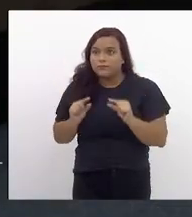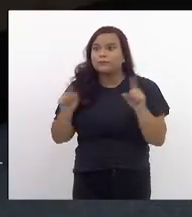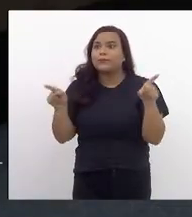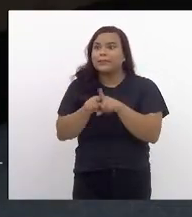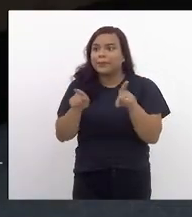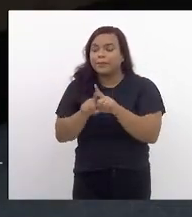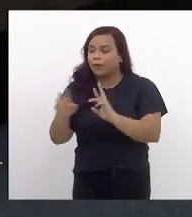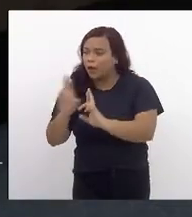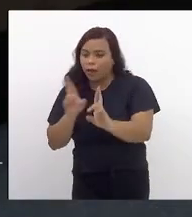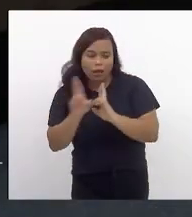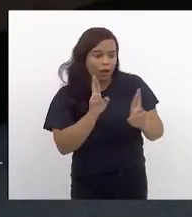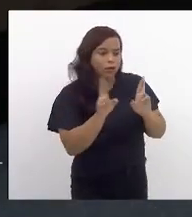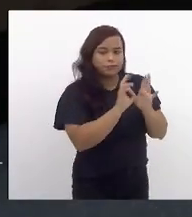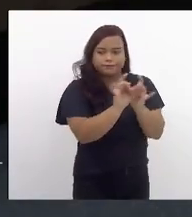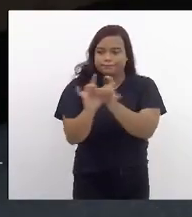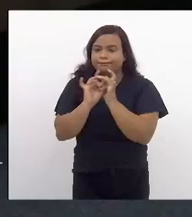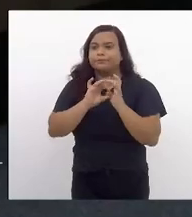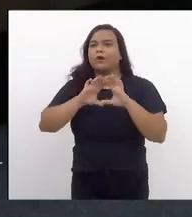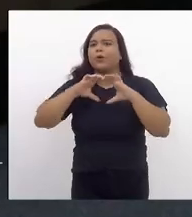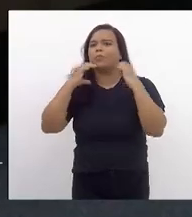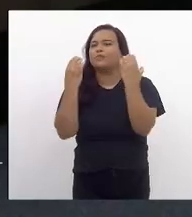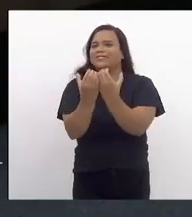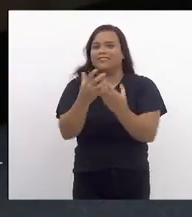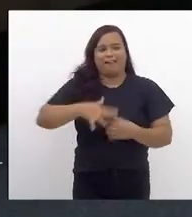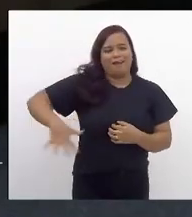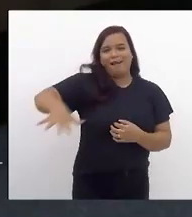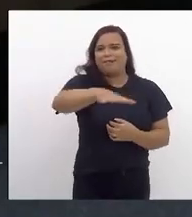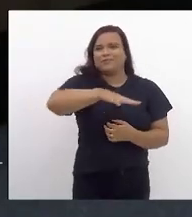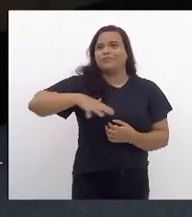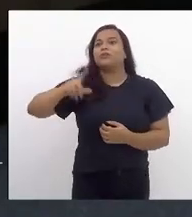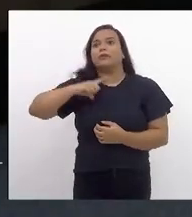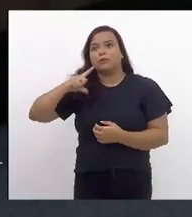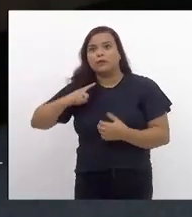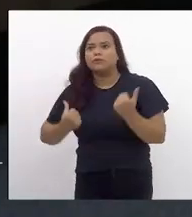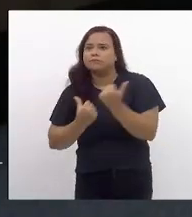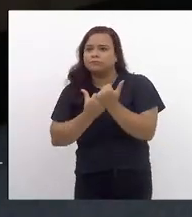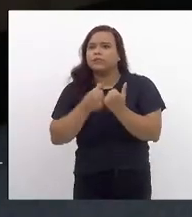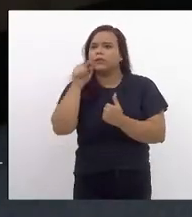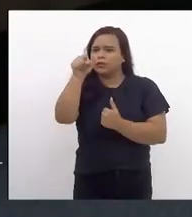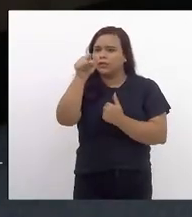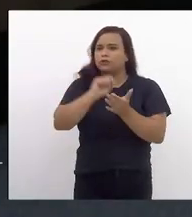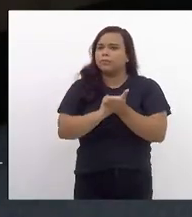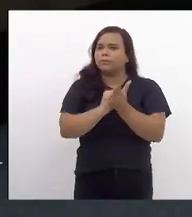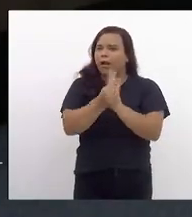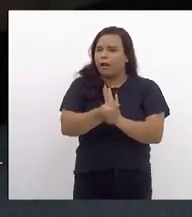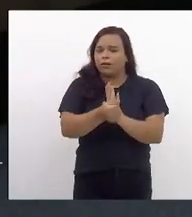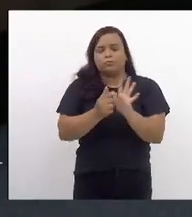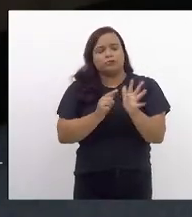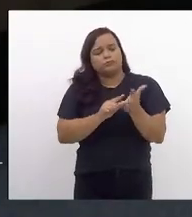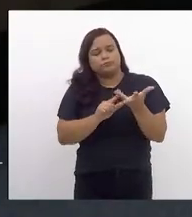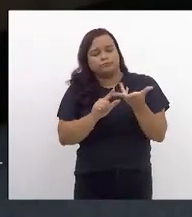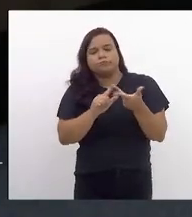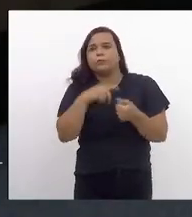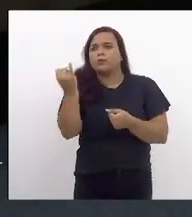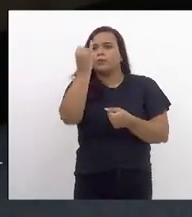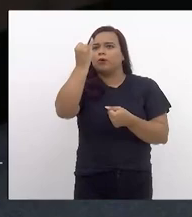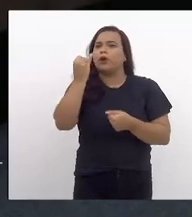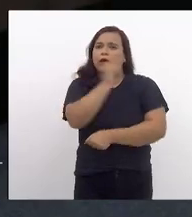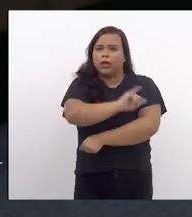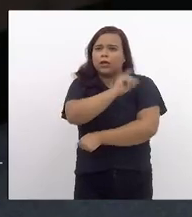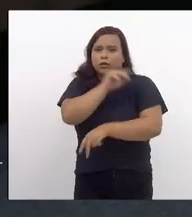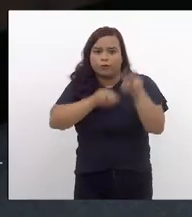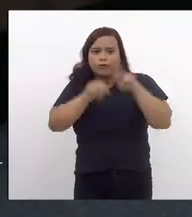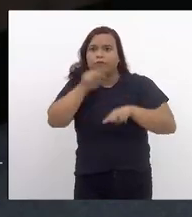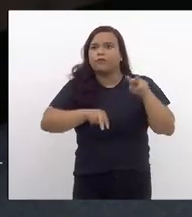a comunidade, que teve, inclusive, e esse é um parâmetro importante para o Rio de Janeiro, a cada 10